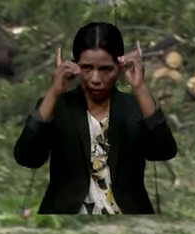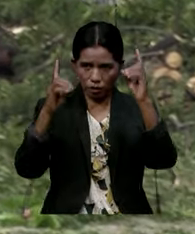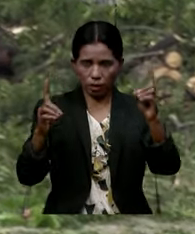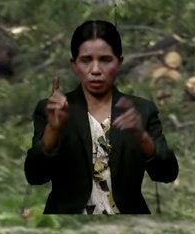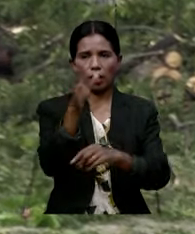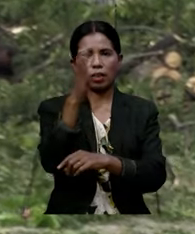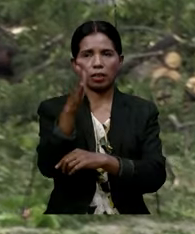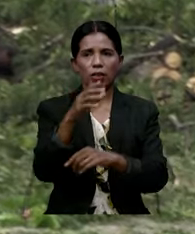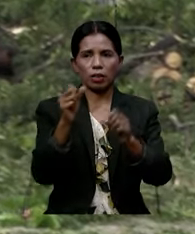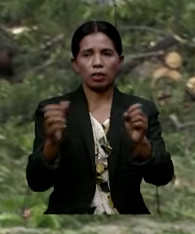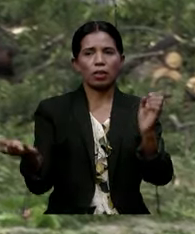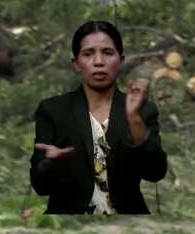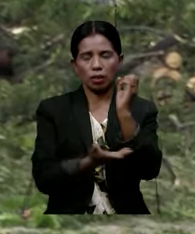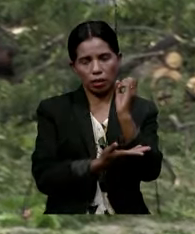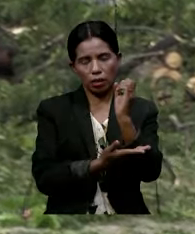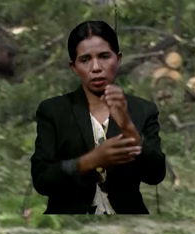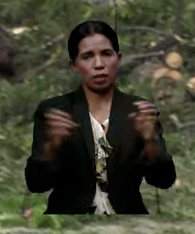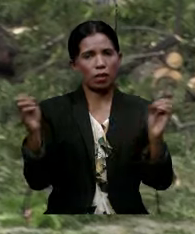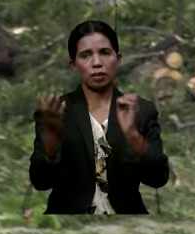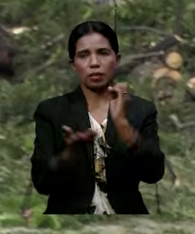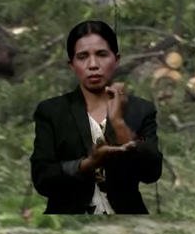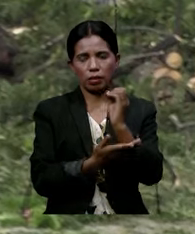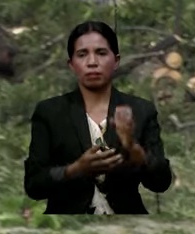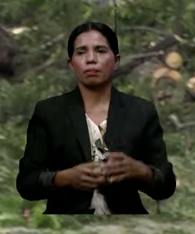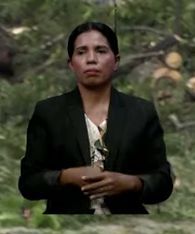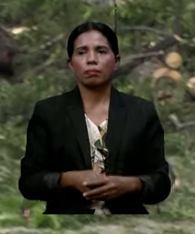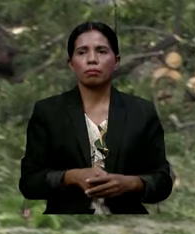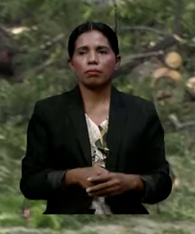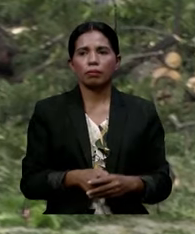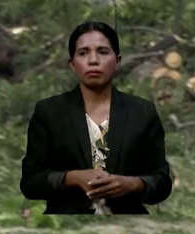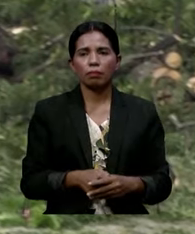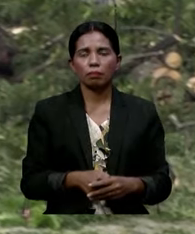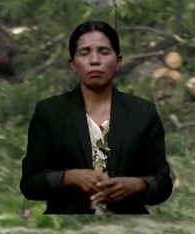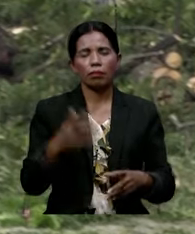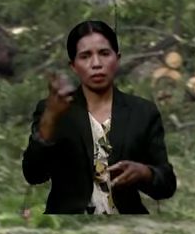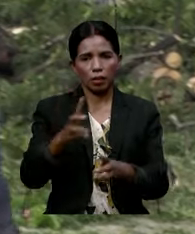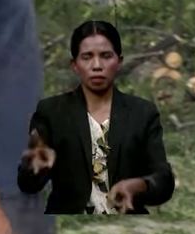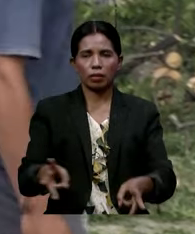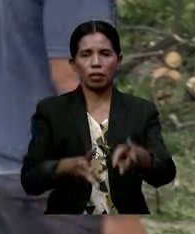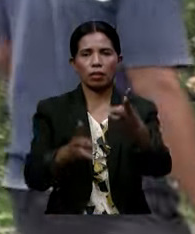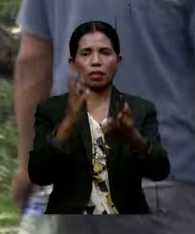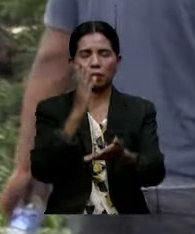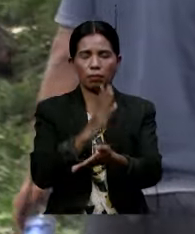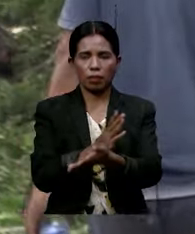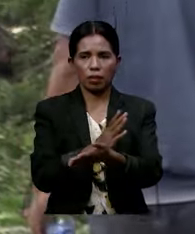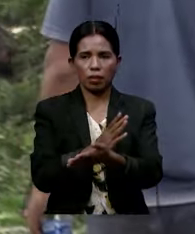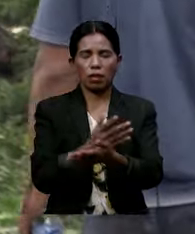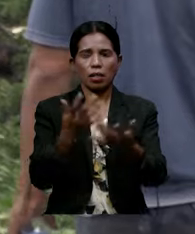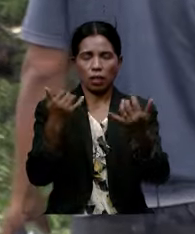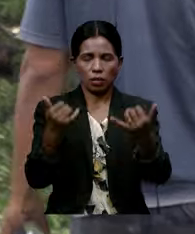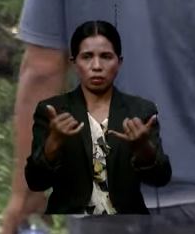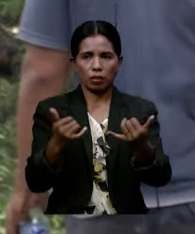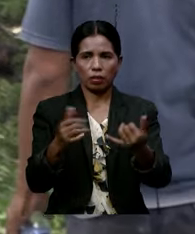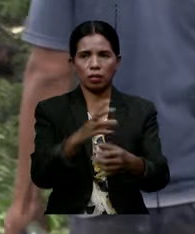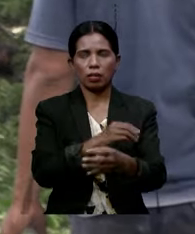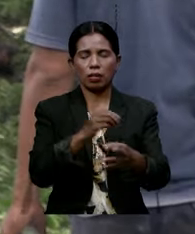ne abate ou labate. Agora, e a estrada Laran, neve que impede vias públicas, mas agora não dá para o